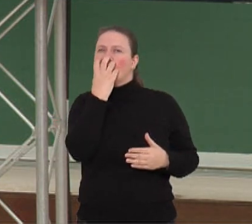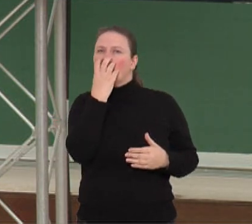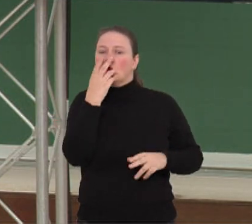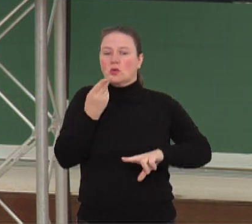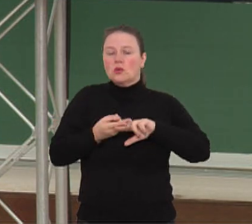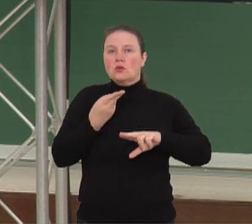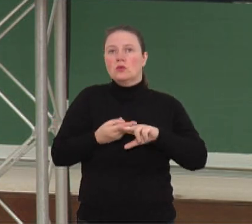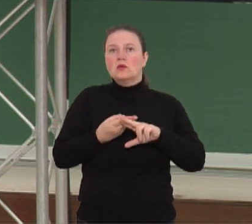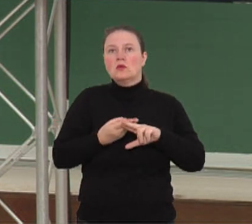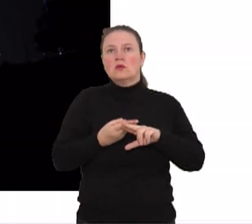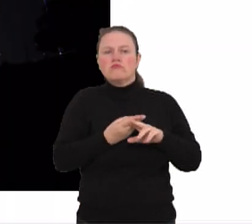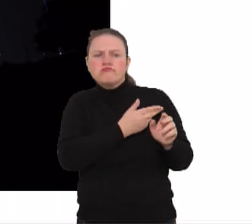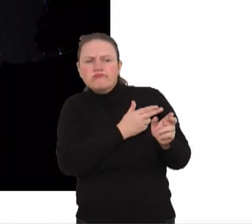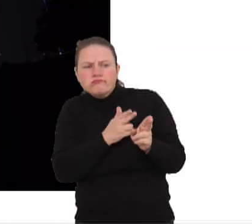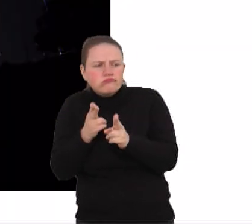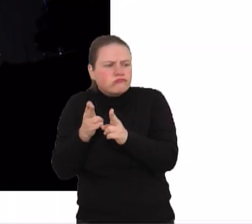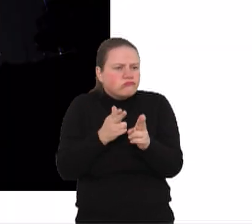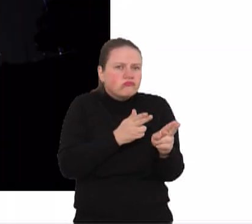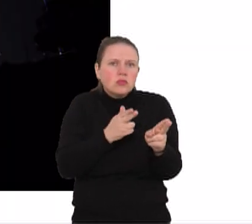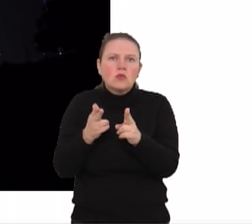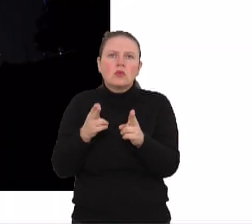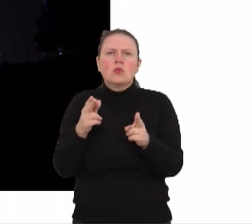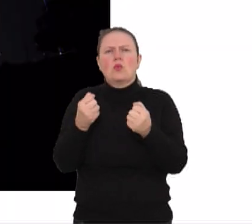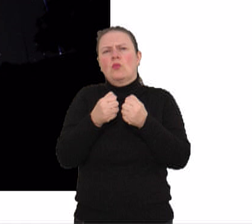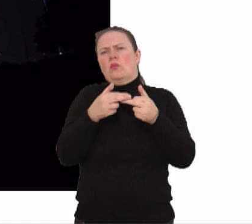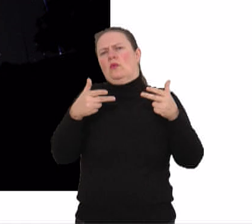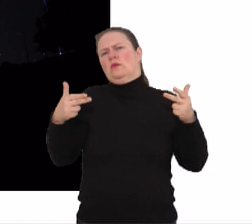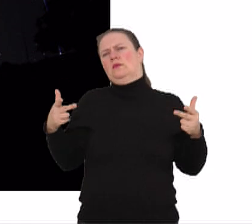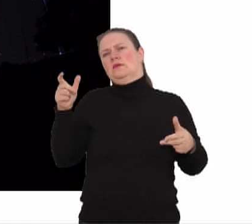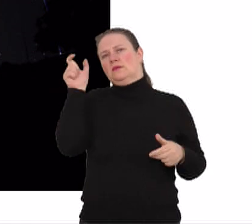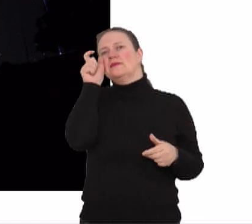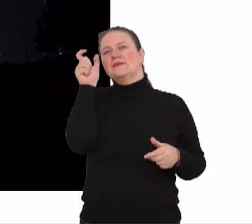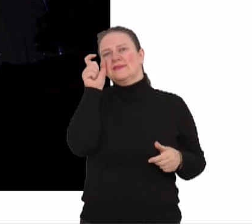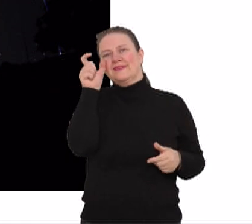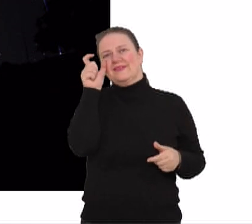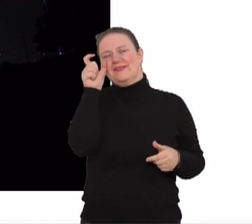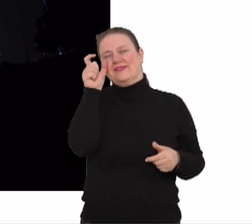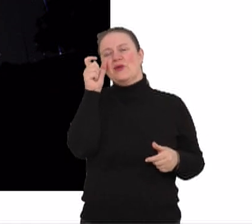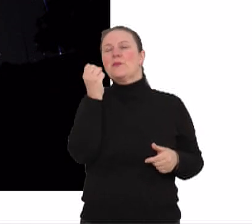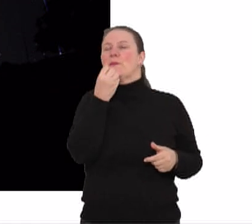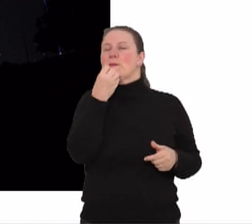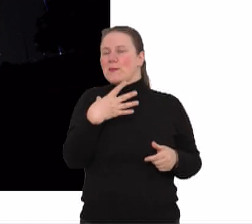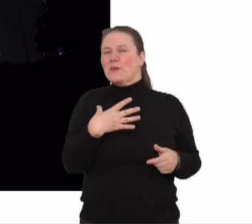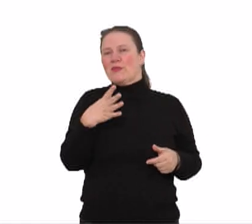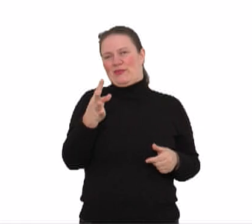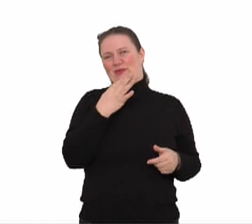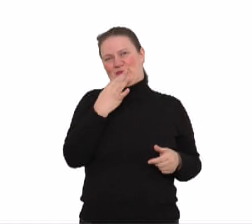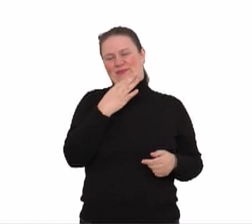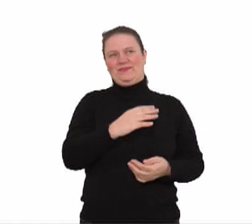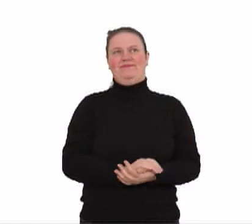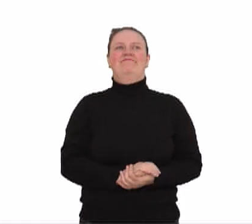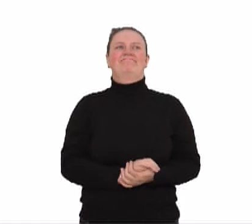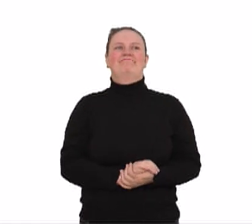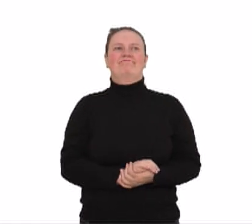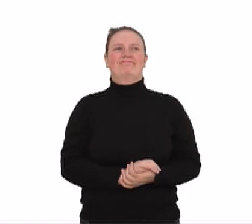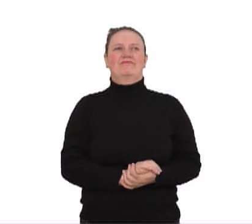usava para caçar. Então tem muita coisa muito interessante. Vale a pena conhecer toda essa parte. Um exercício